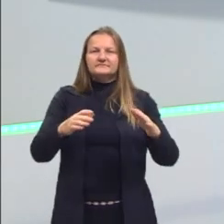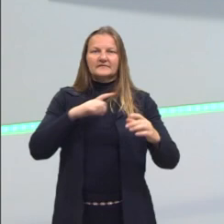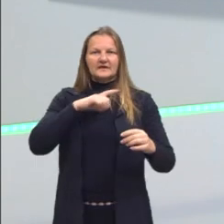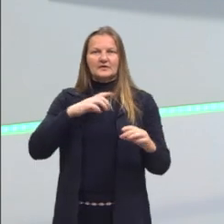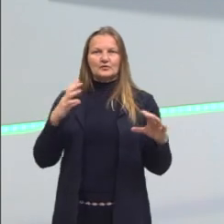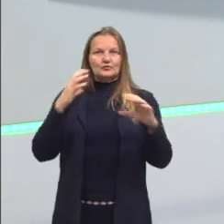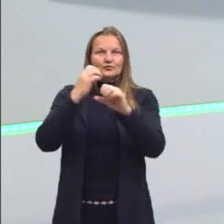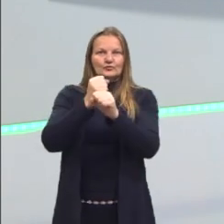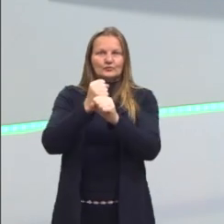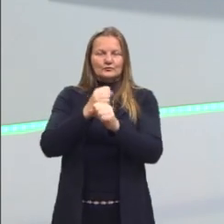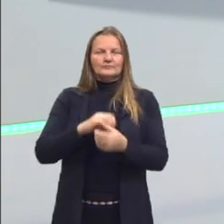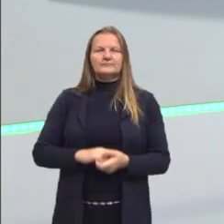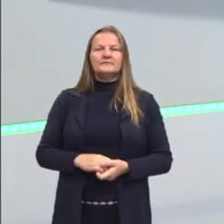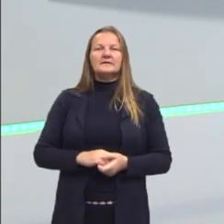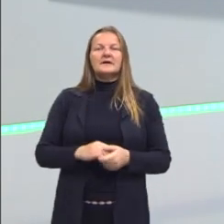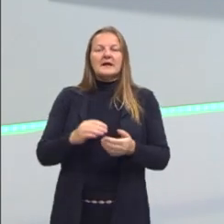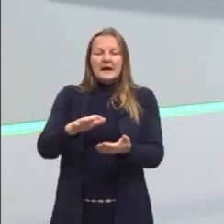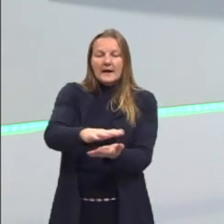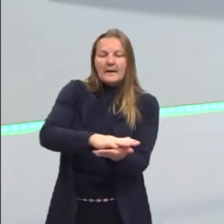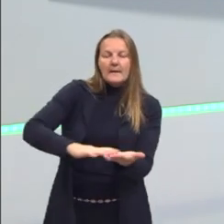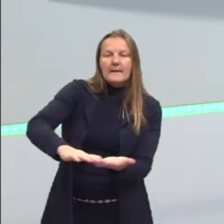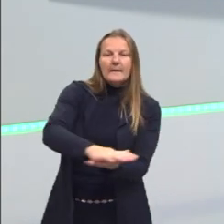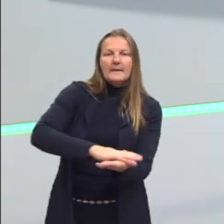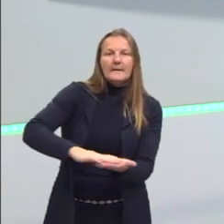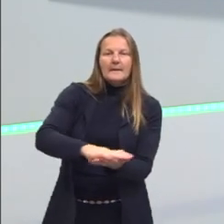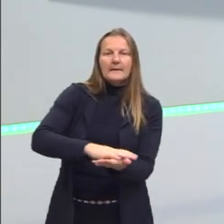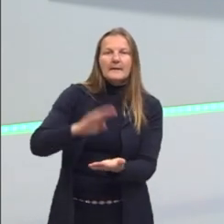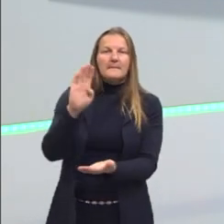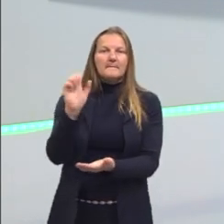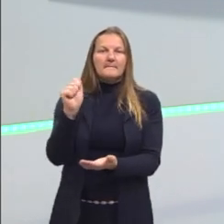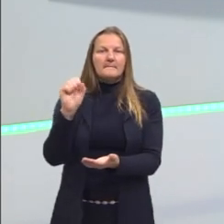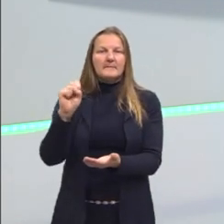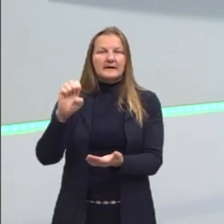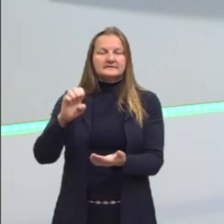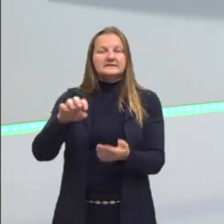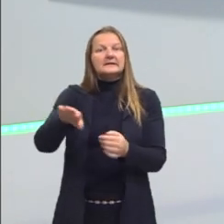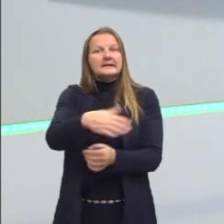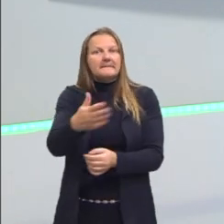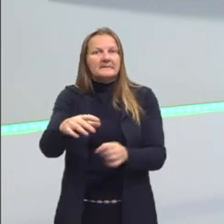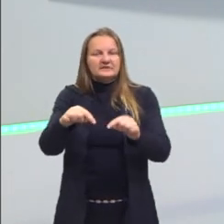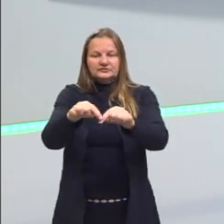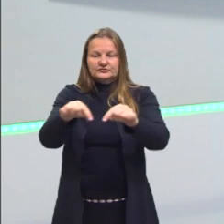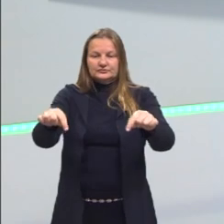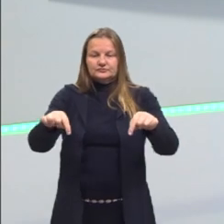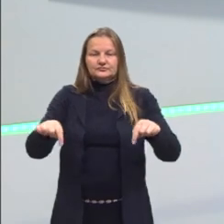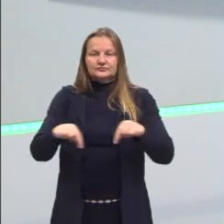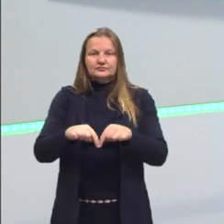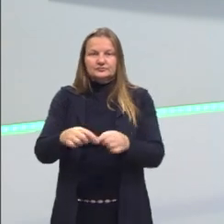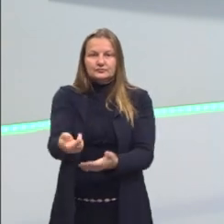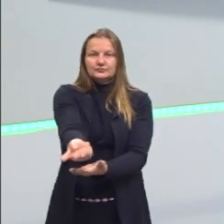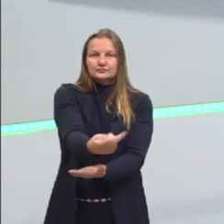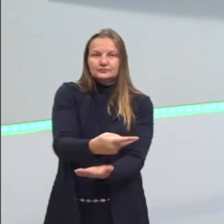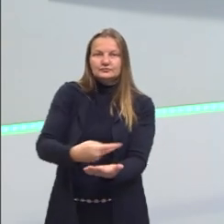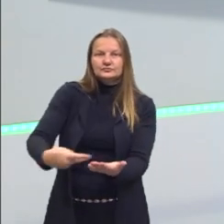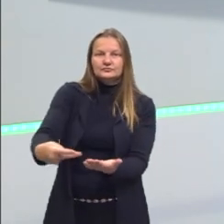temos já a área da base Ela depende do formato da base da nossa pirâmide Então se ama a base ele